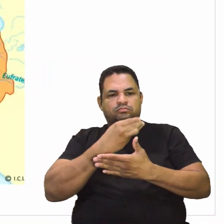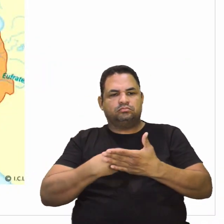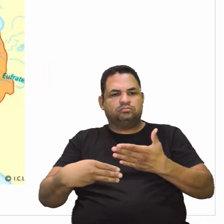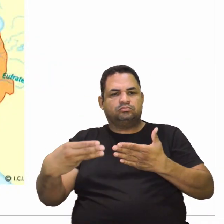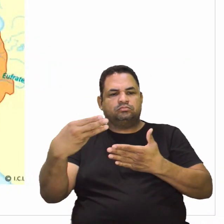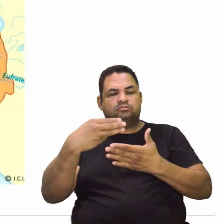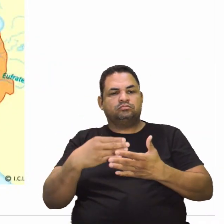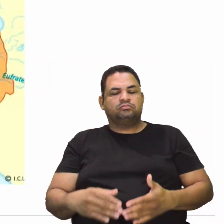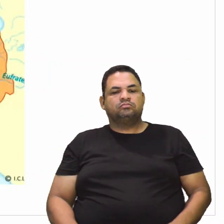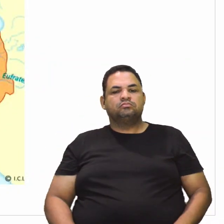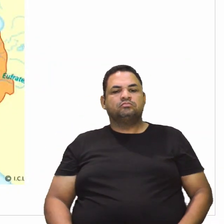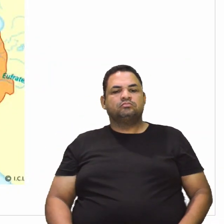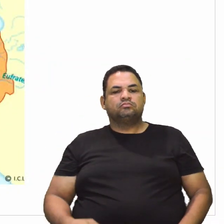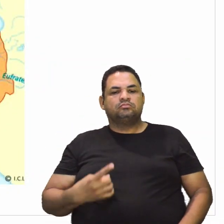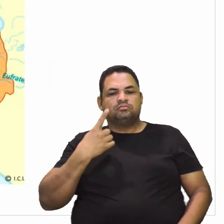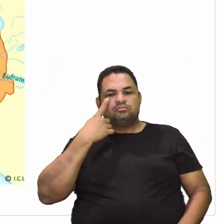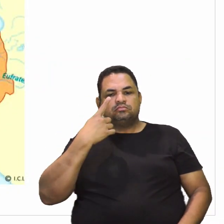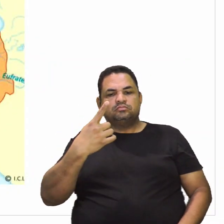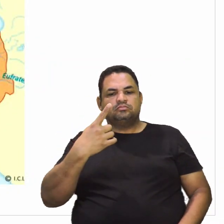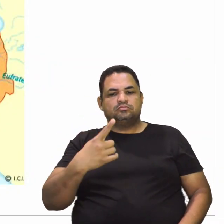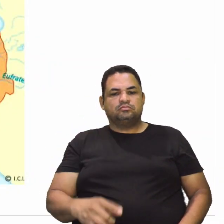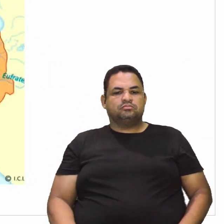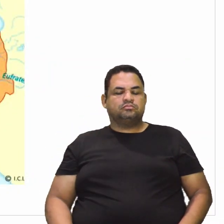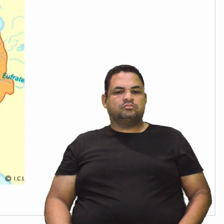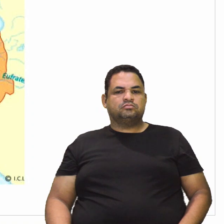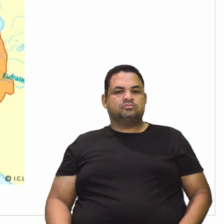Quando você observa o mapa,